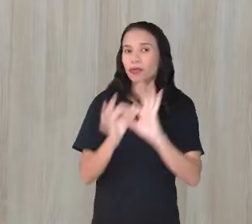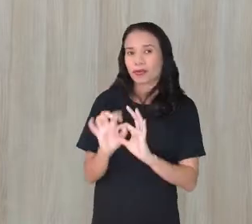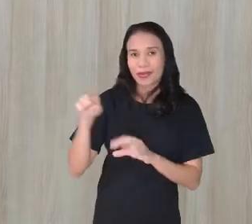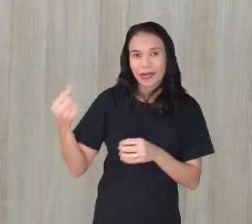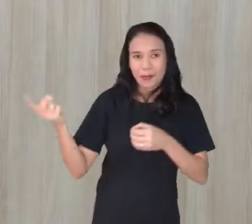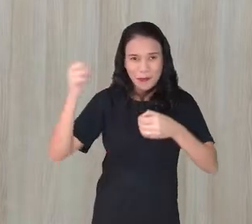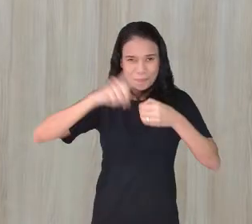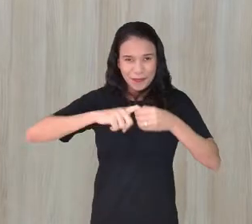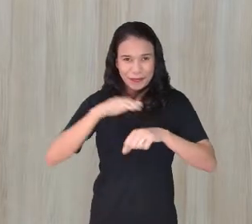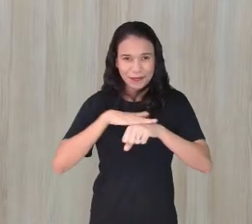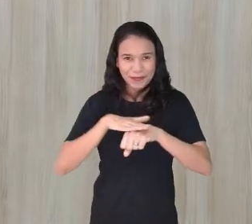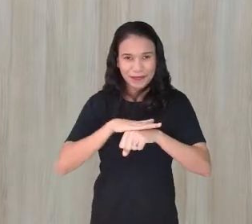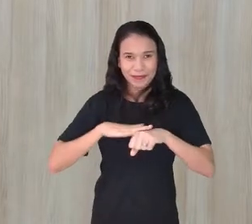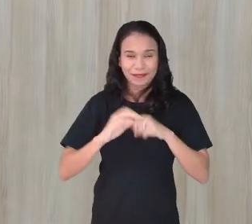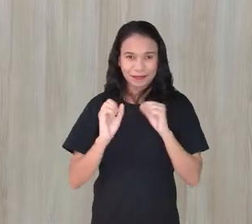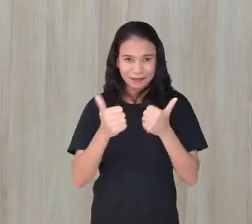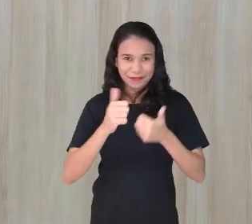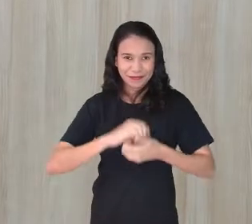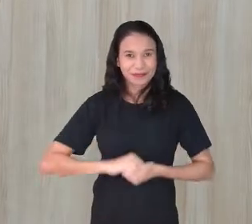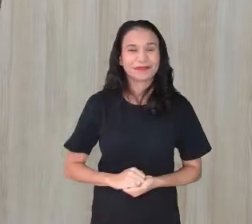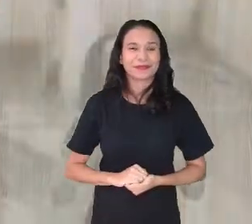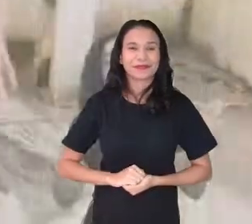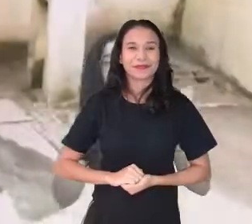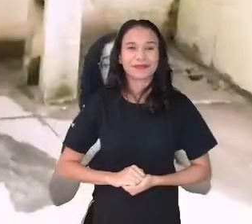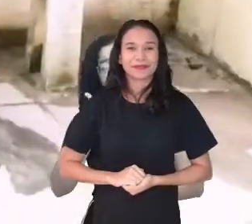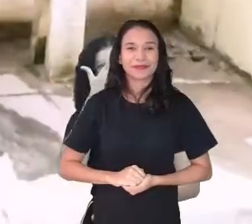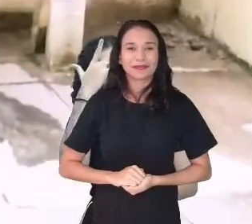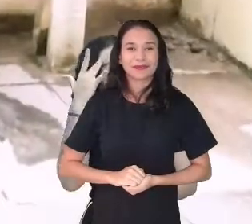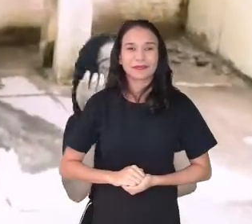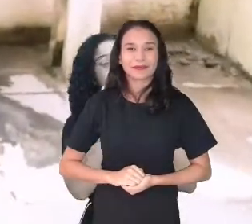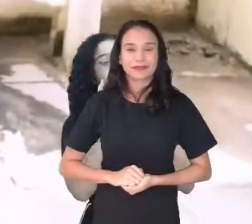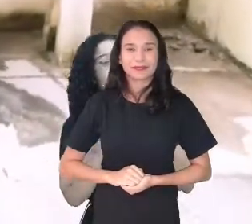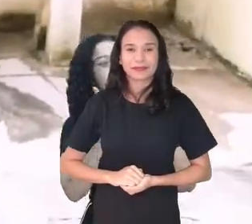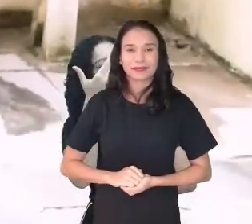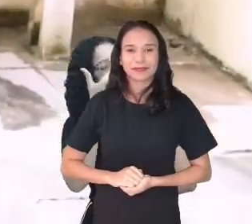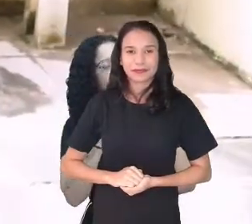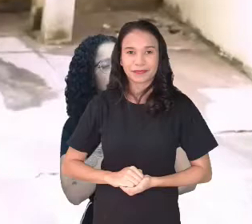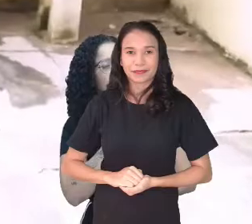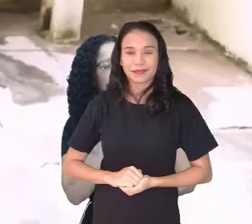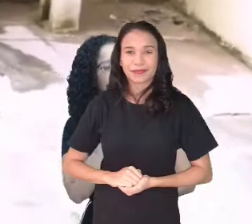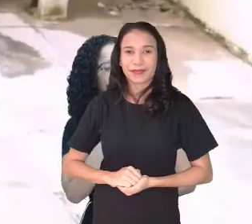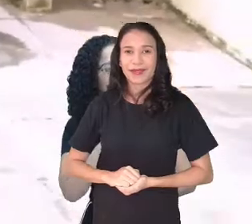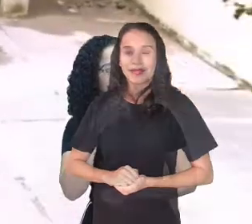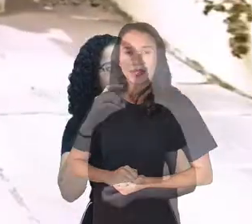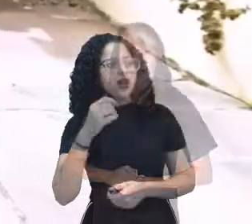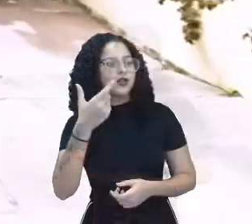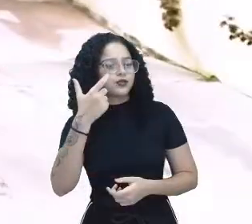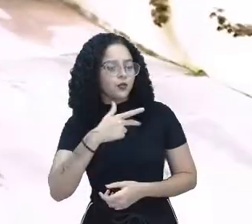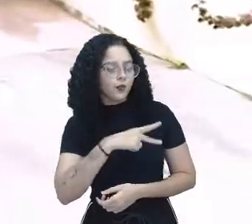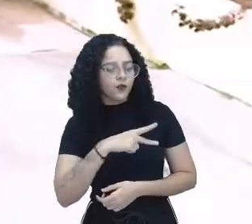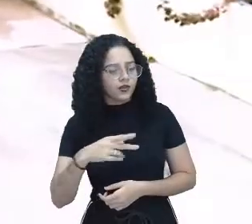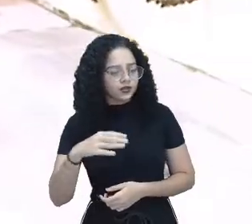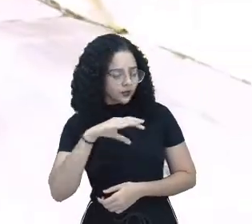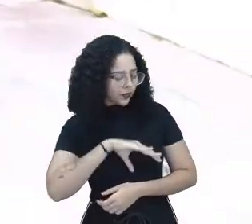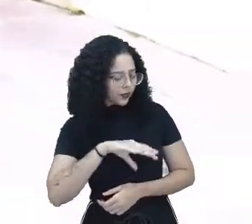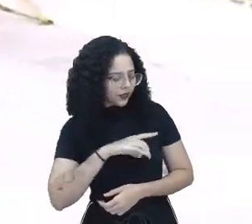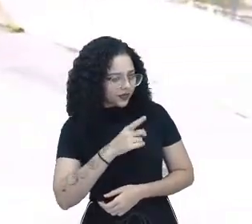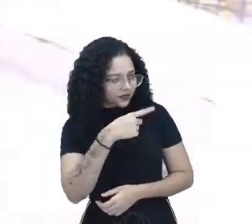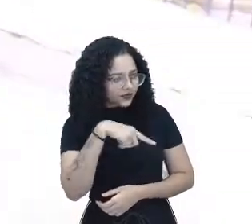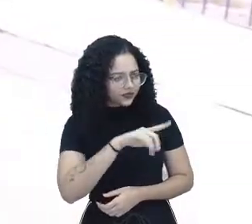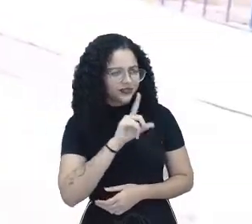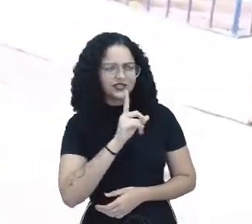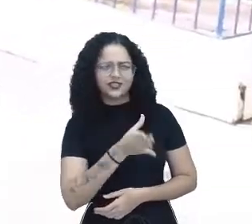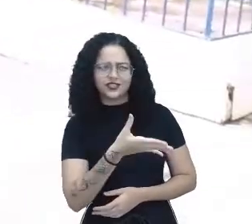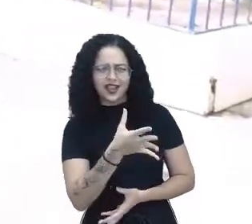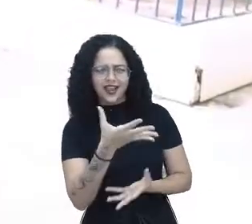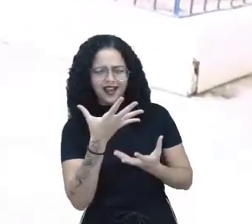para conversar mais sobre isso. Roda aí, Billy. Eu sou Camille Borba e sou a professora de língua portuguesa de vocês. Vocês já estão